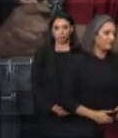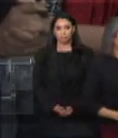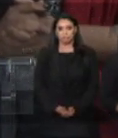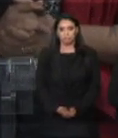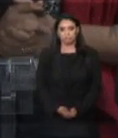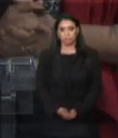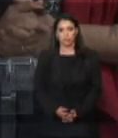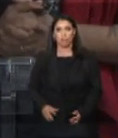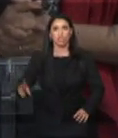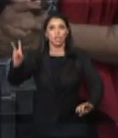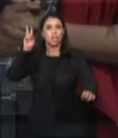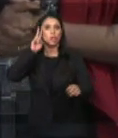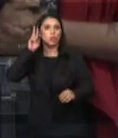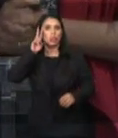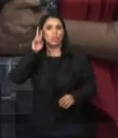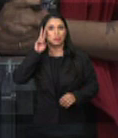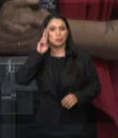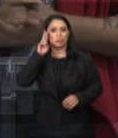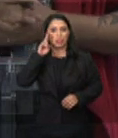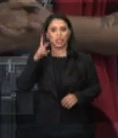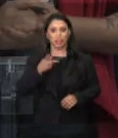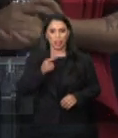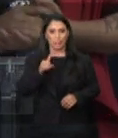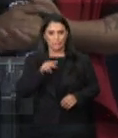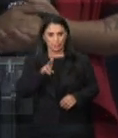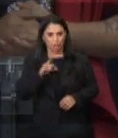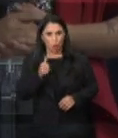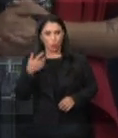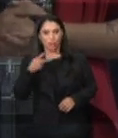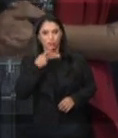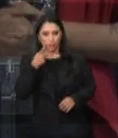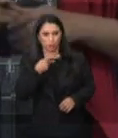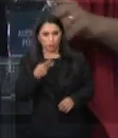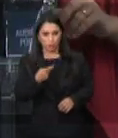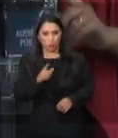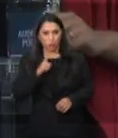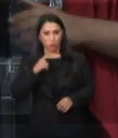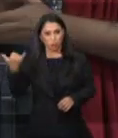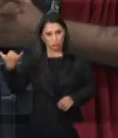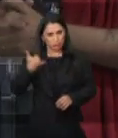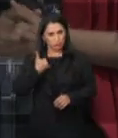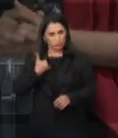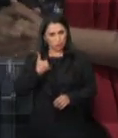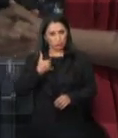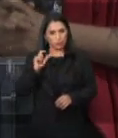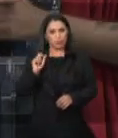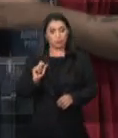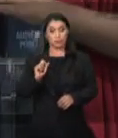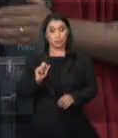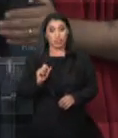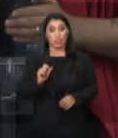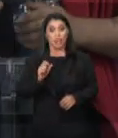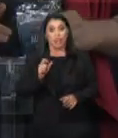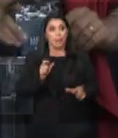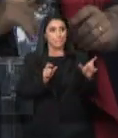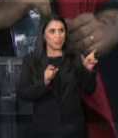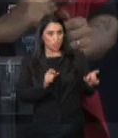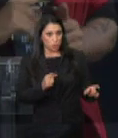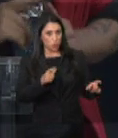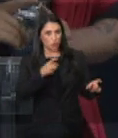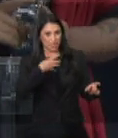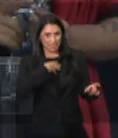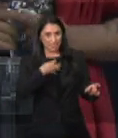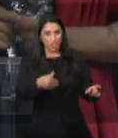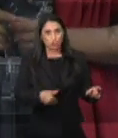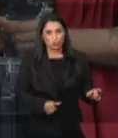Paula que foi a primeira pessoa em situação de rua que eu atendia que faleceu a Paula me falou o seguinte quem tem fome tem que incomodar eu